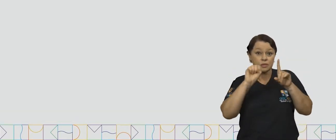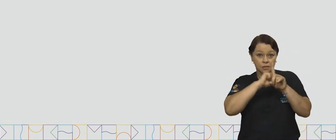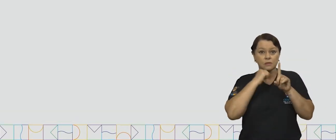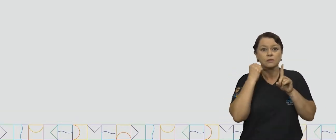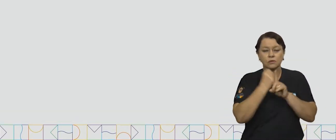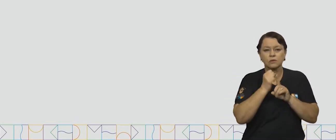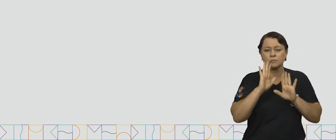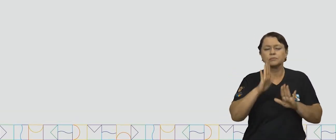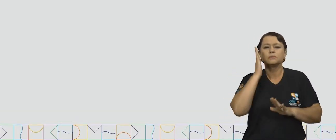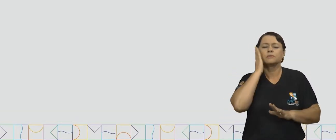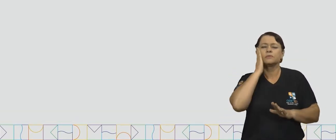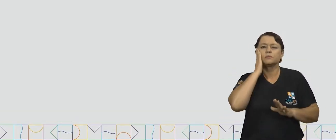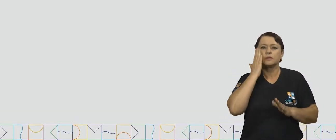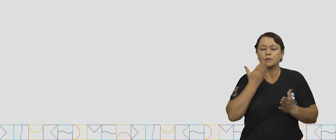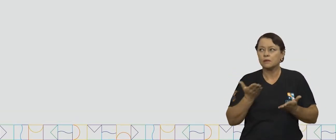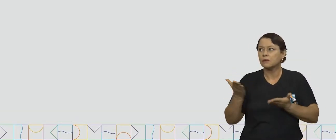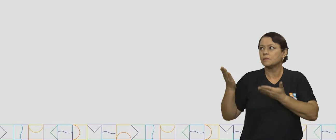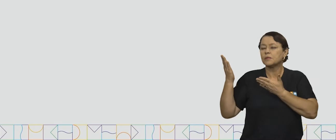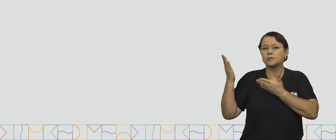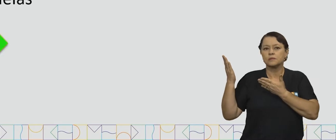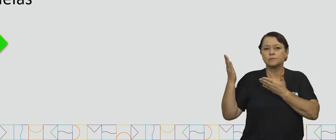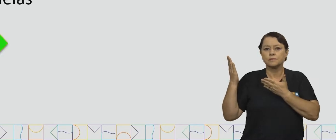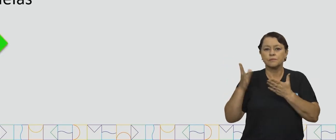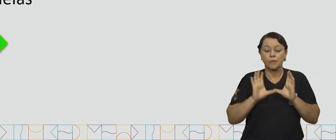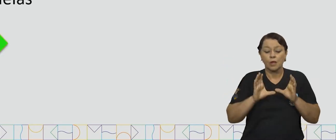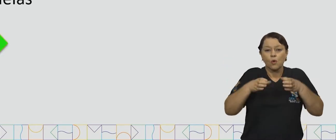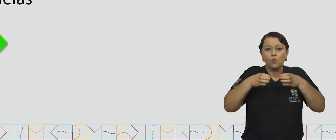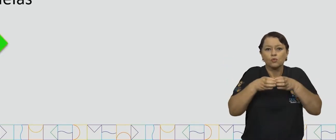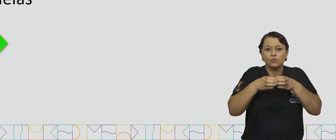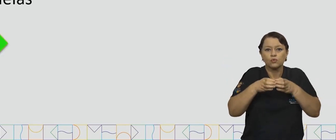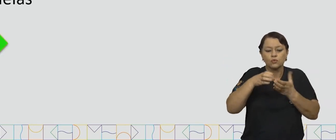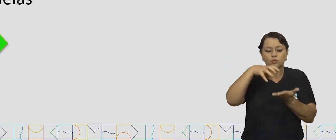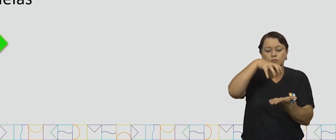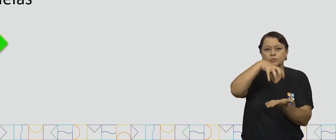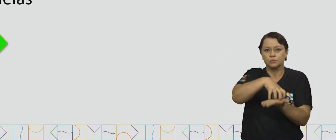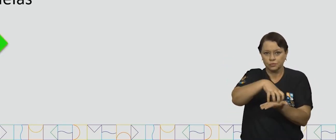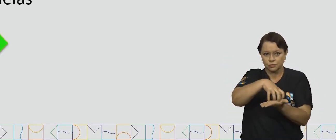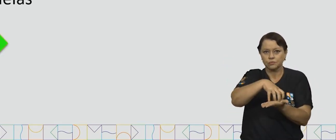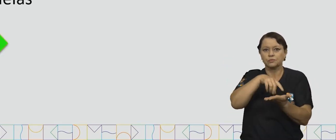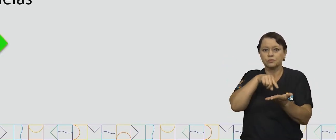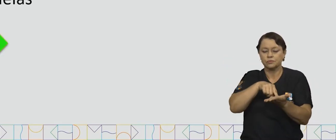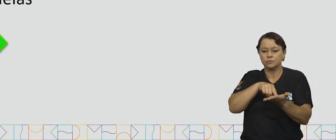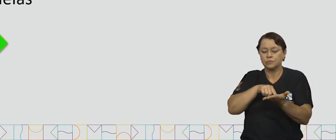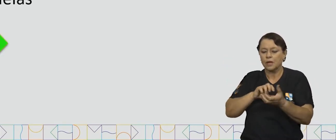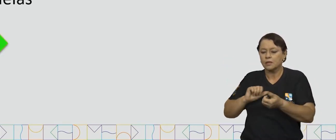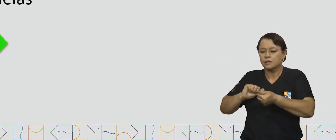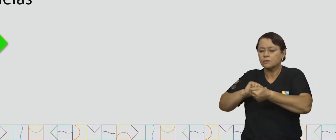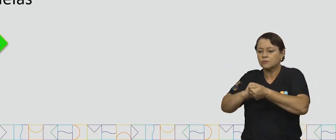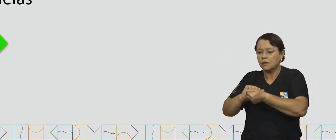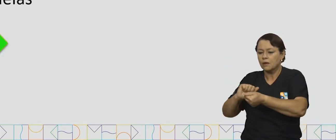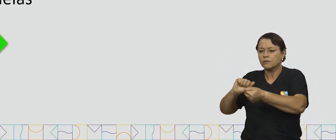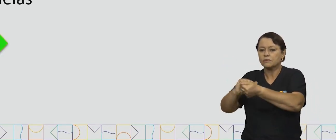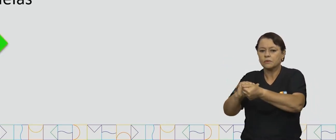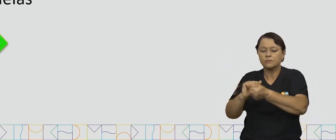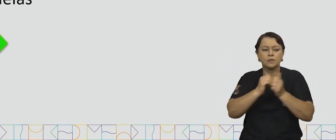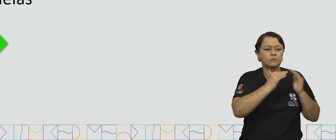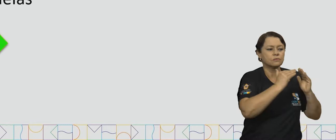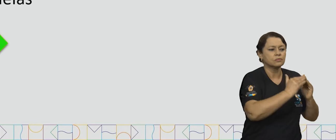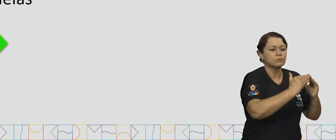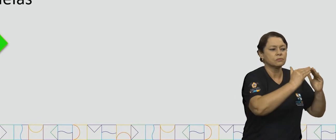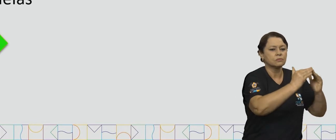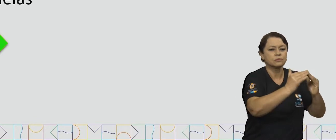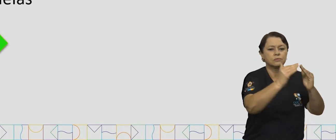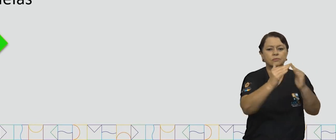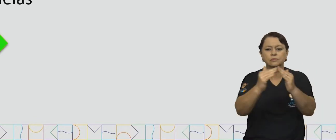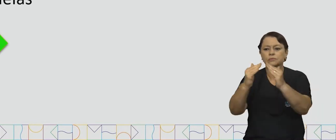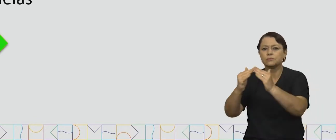assim: os grupos foram se fixando em alguns locais. Esses grupos se juntavam formando aldeias. Algumas